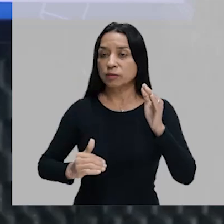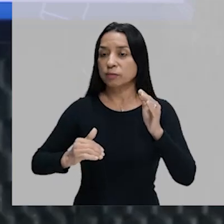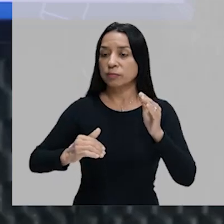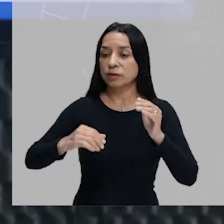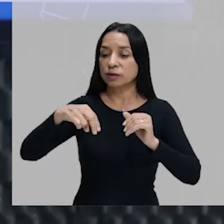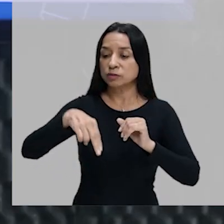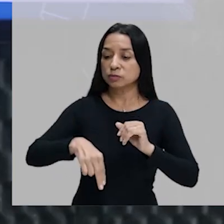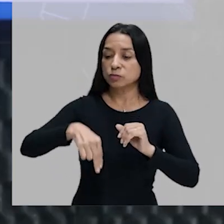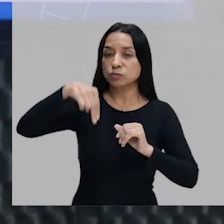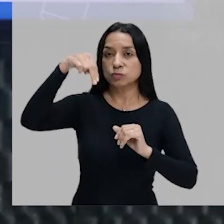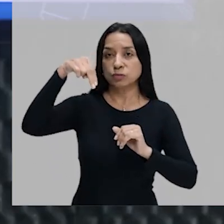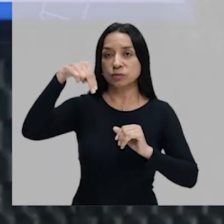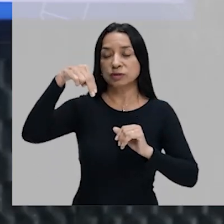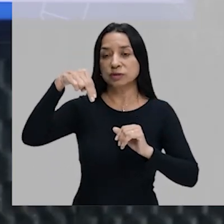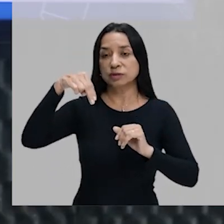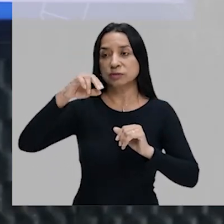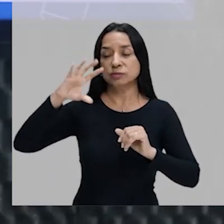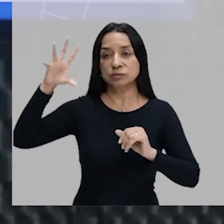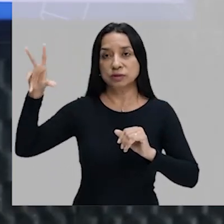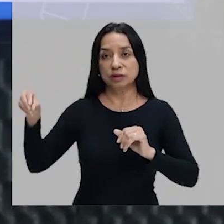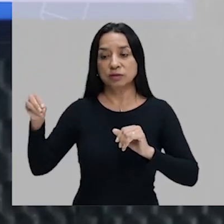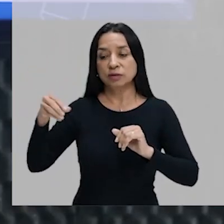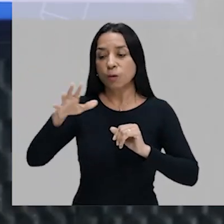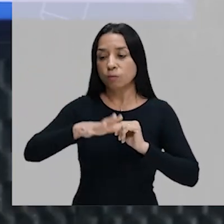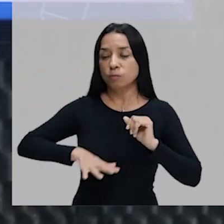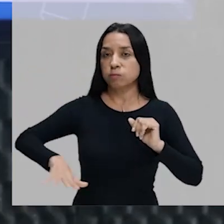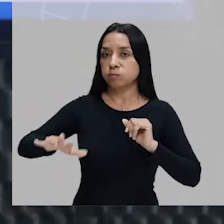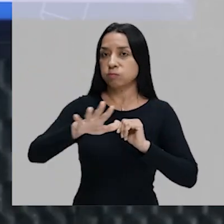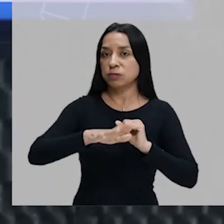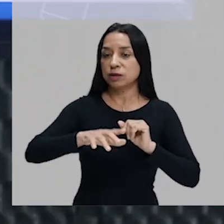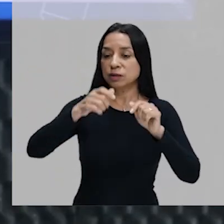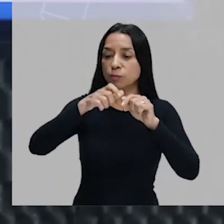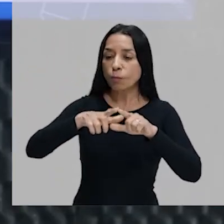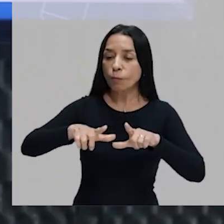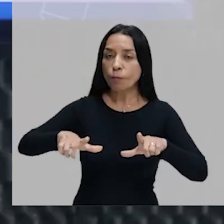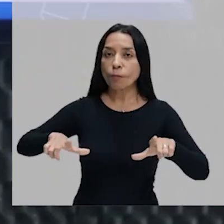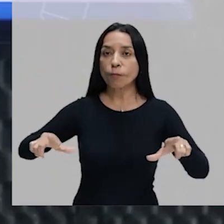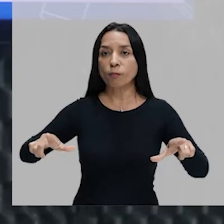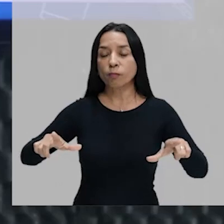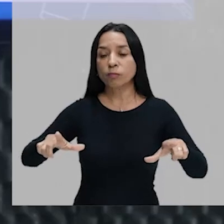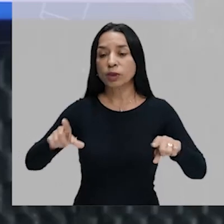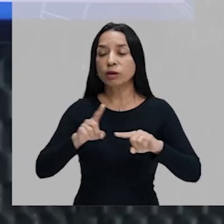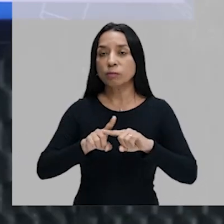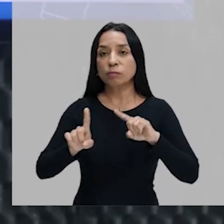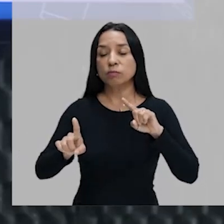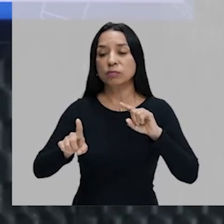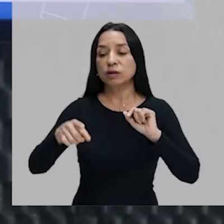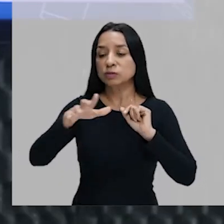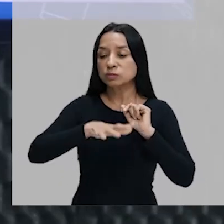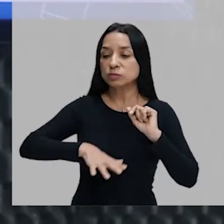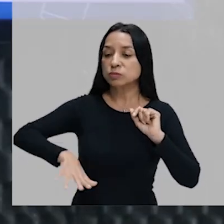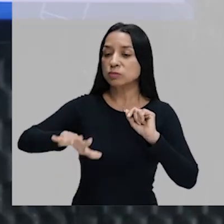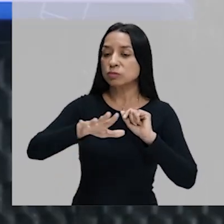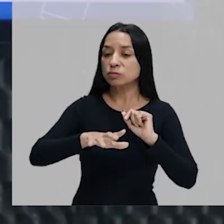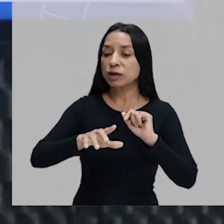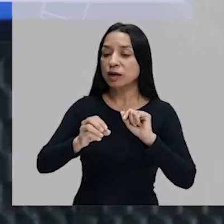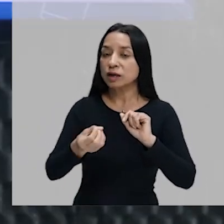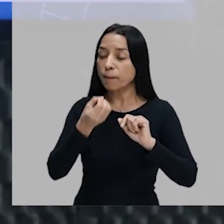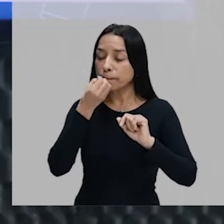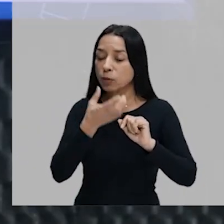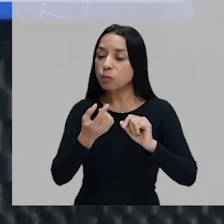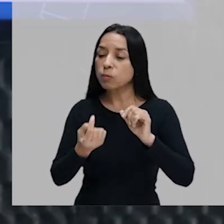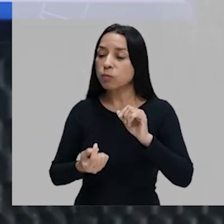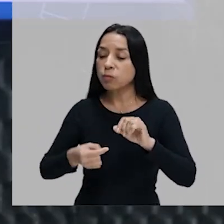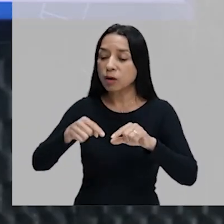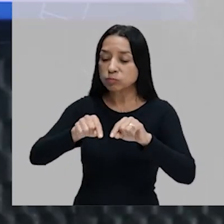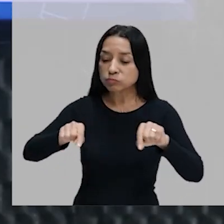da África, uma área desértica, porém uma área fértil, por